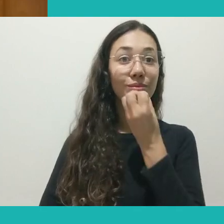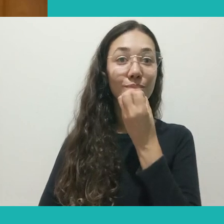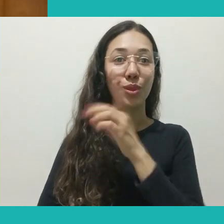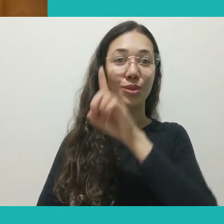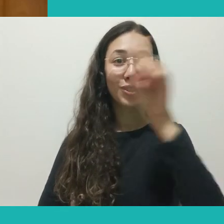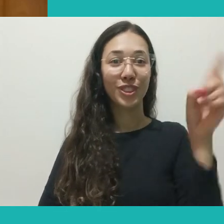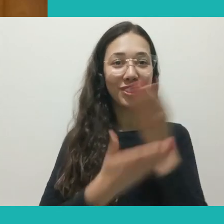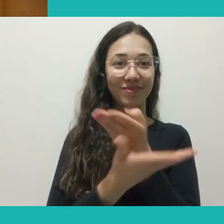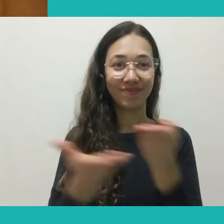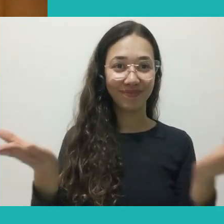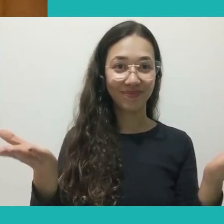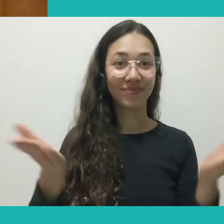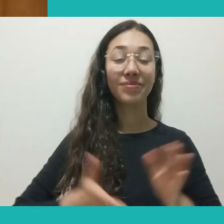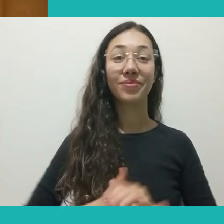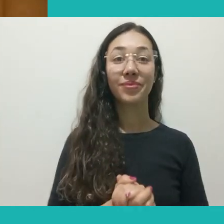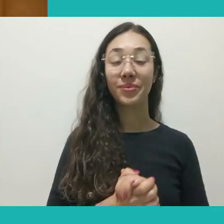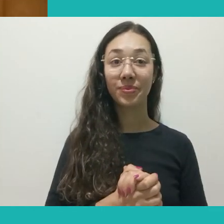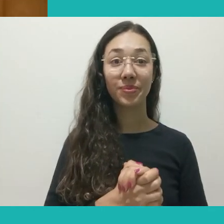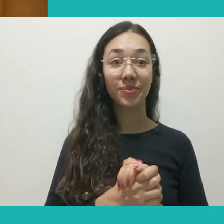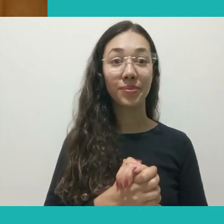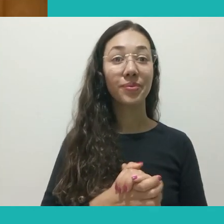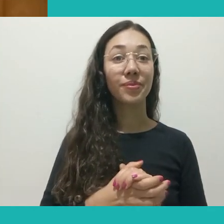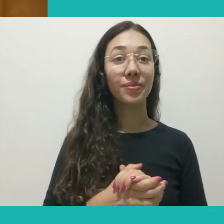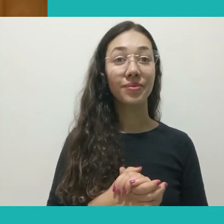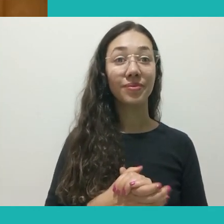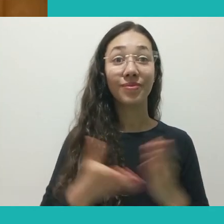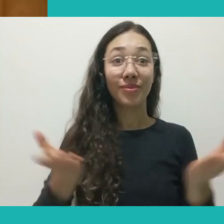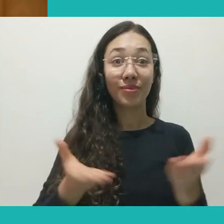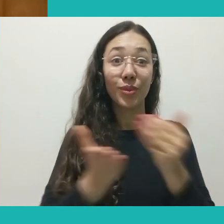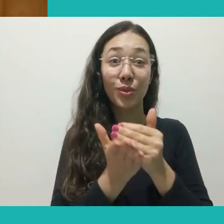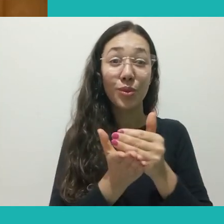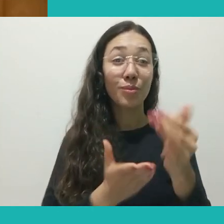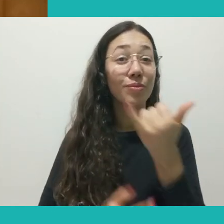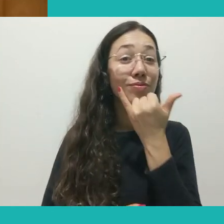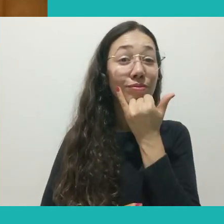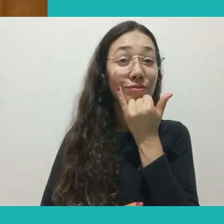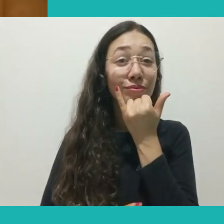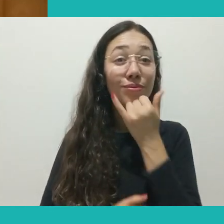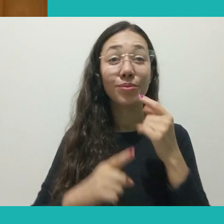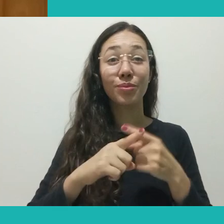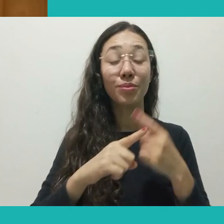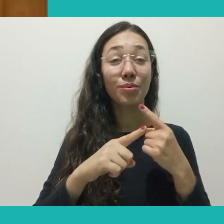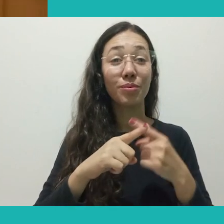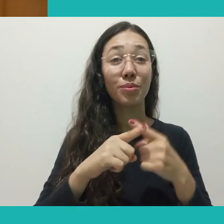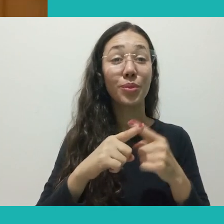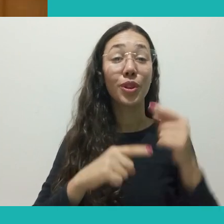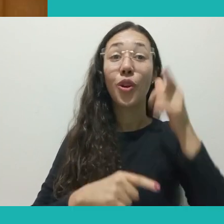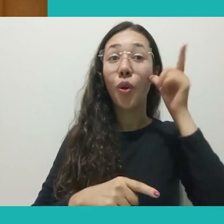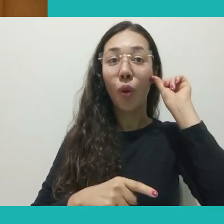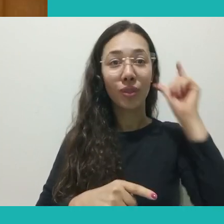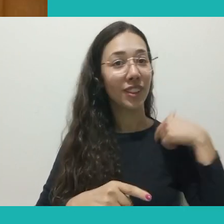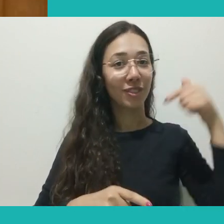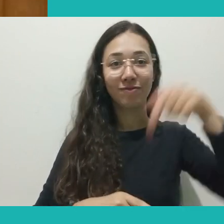Bom dia a todos e todas. Eu começo me desculpando por não ter estado aqui